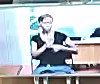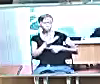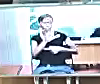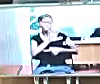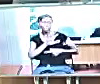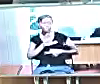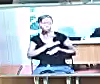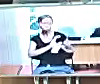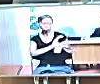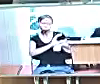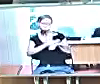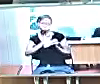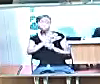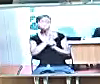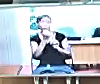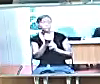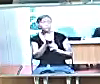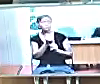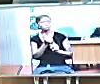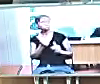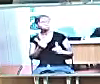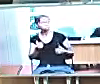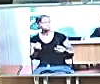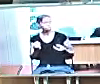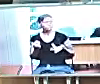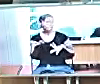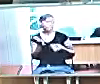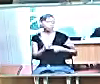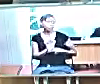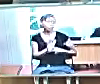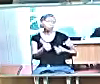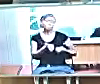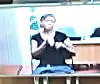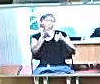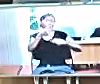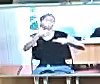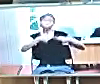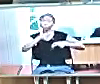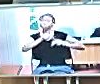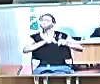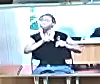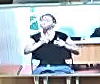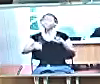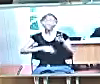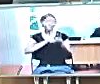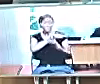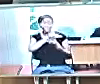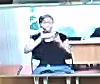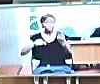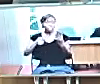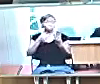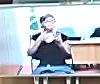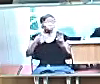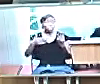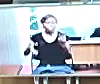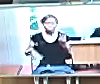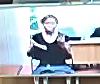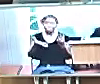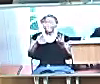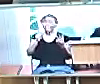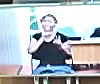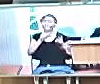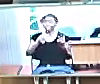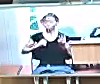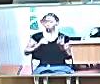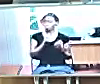e promovendo melhorias nas suas políticas públicas e são três grandes motivadores para que esses números sejam muito ruins